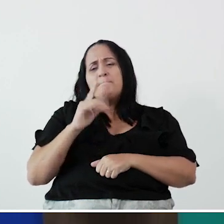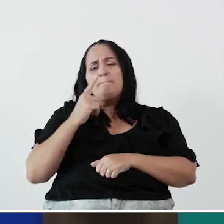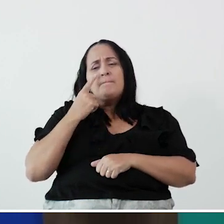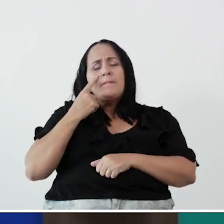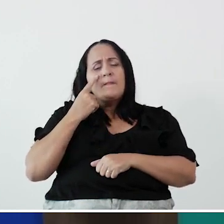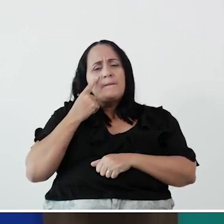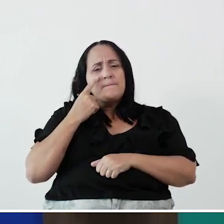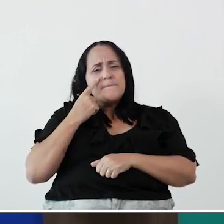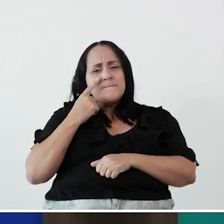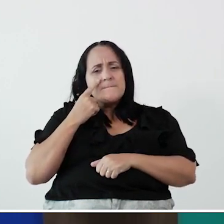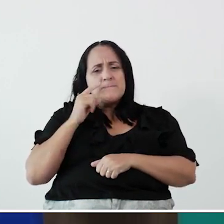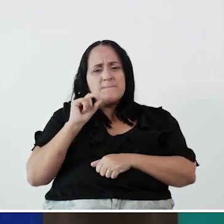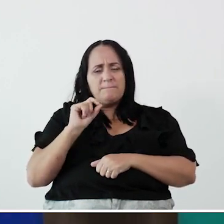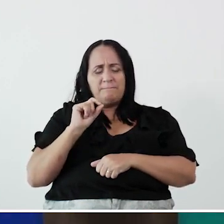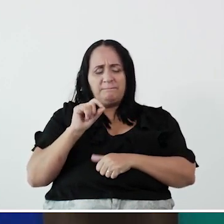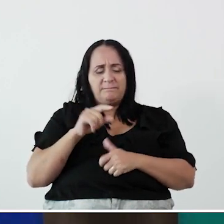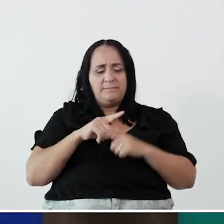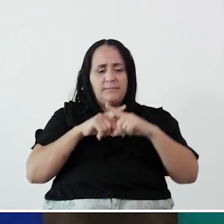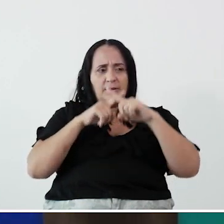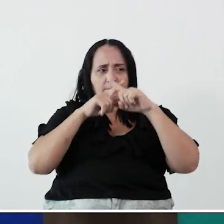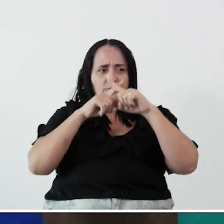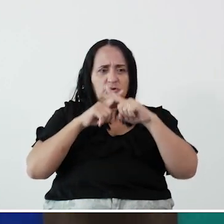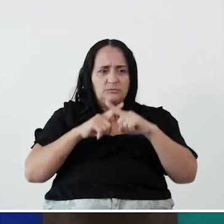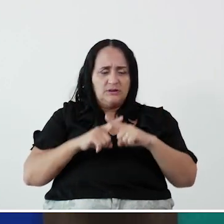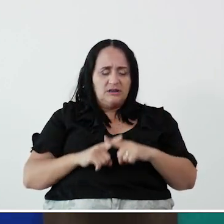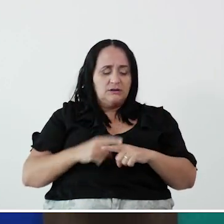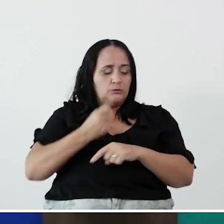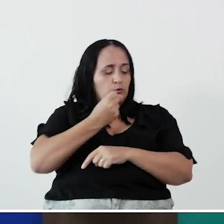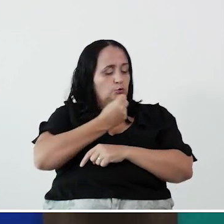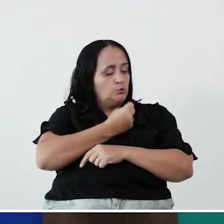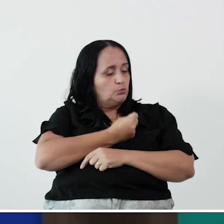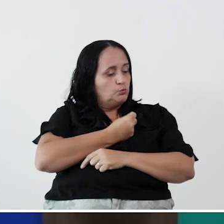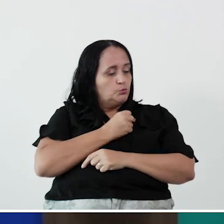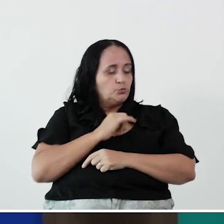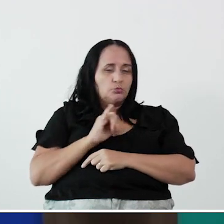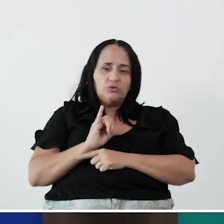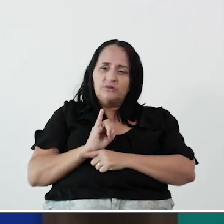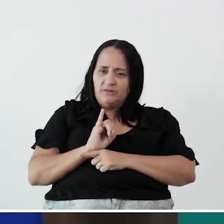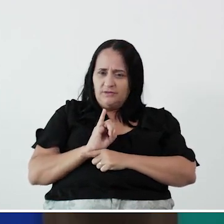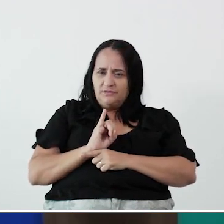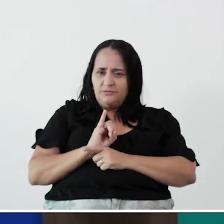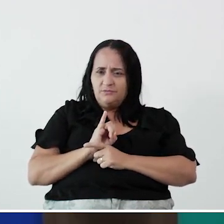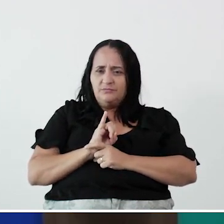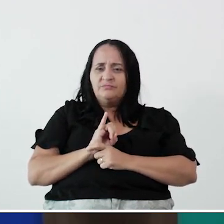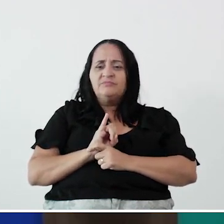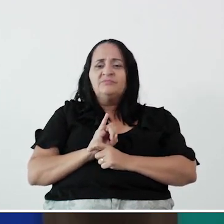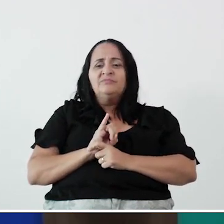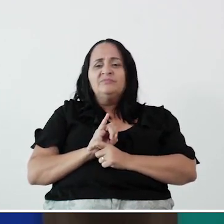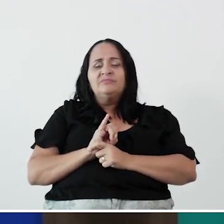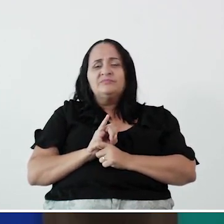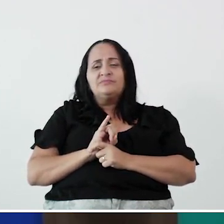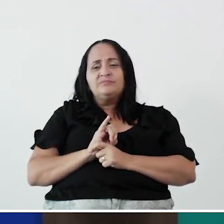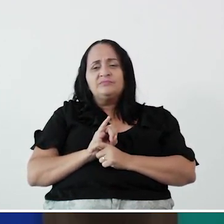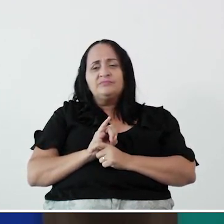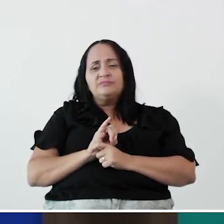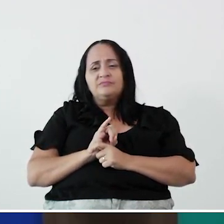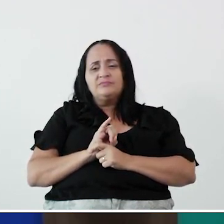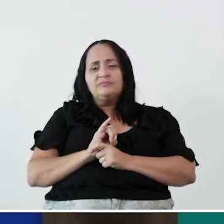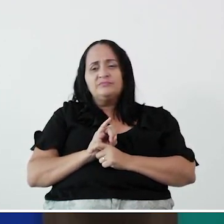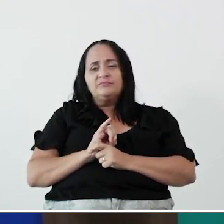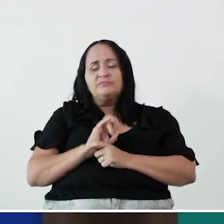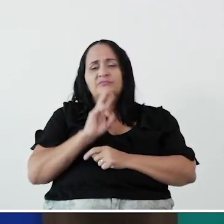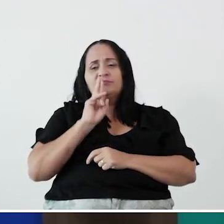quando aprendemos multiplicação de números inteiros, se nós multiplicamos números com o mesmo sinal,